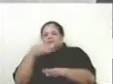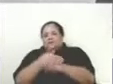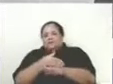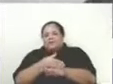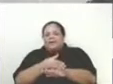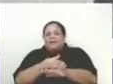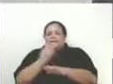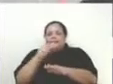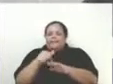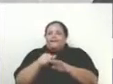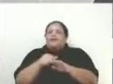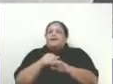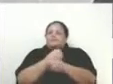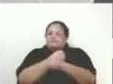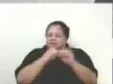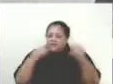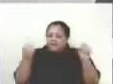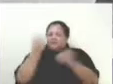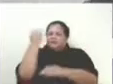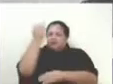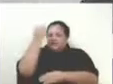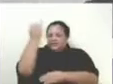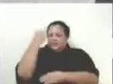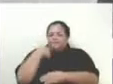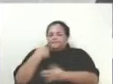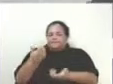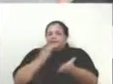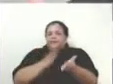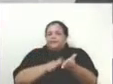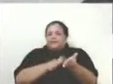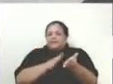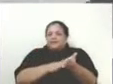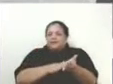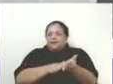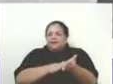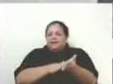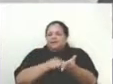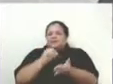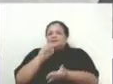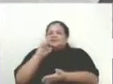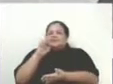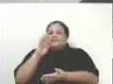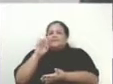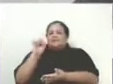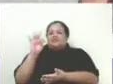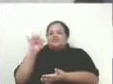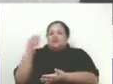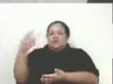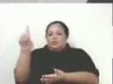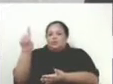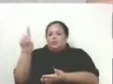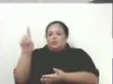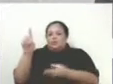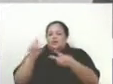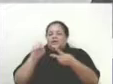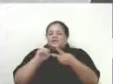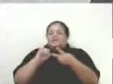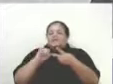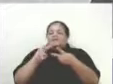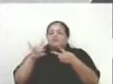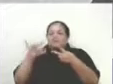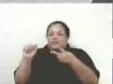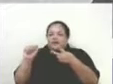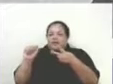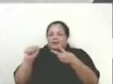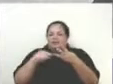Então, tenho que parabenizar demais ao Sebastião Miziara e a Silvia Mello, dois amigos que eu conquistei através da política, em especial ao João Henrique também, que é o